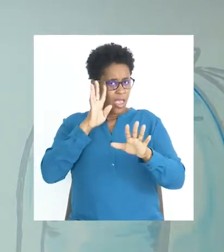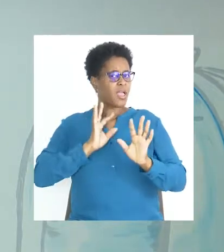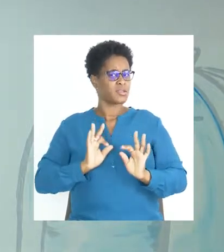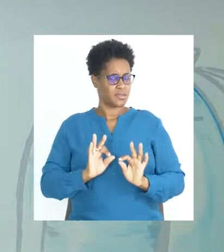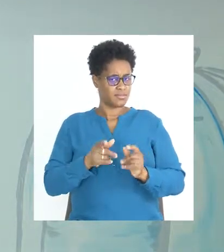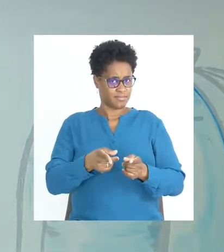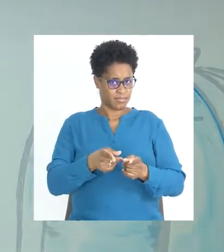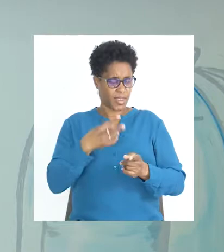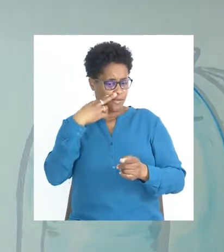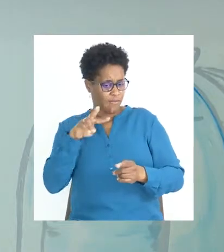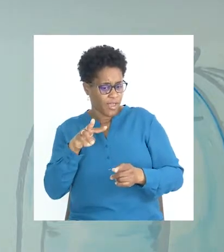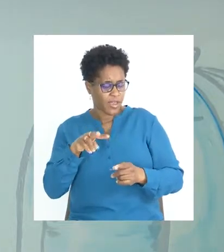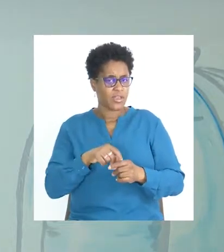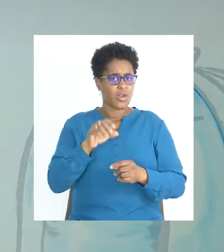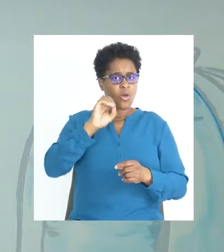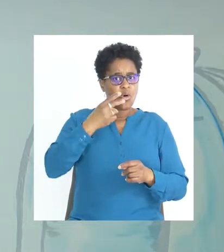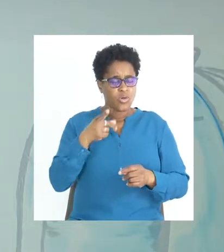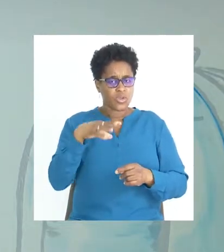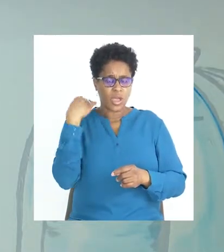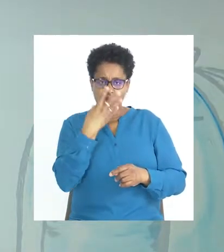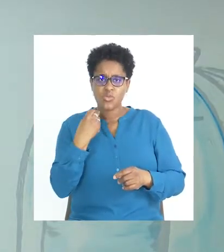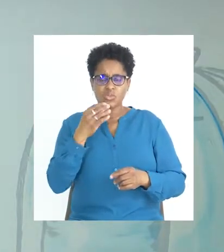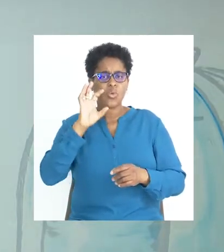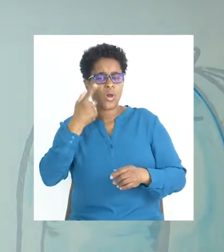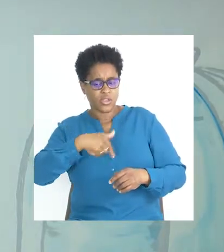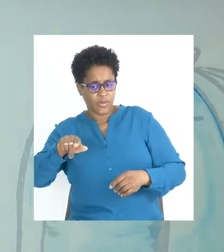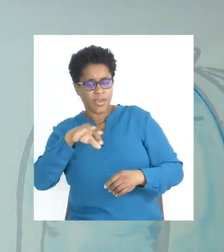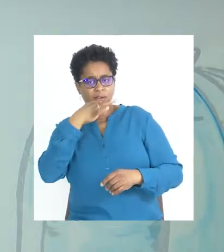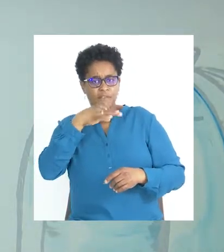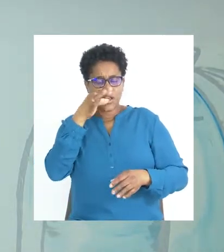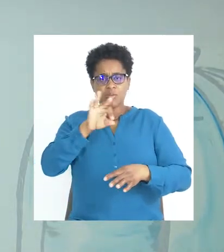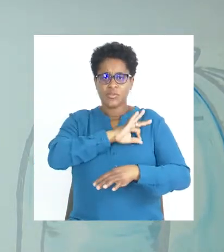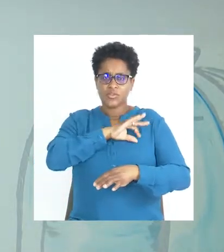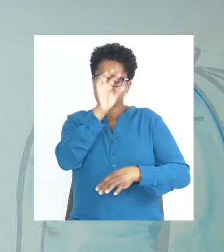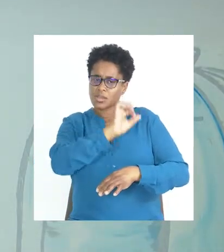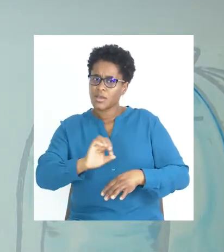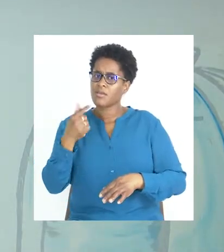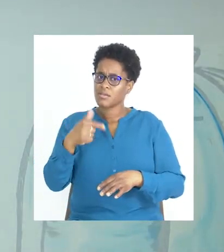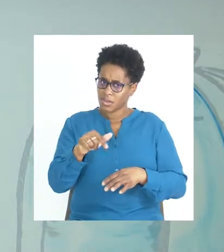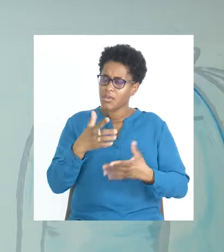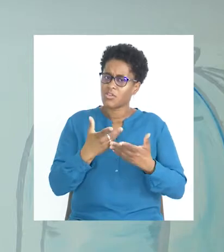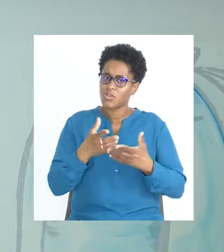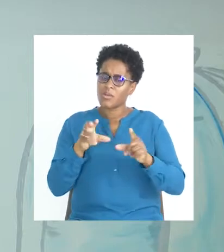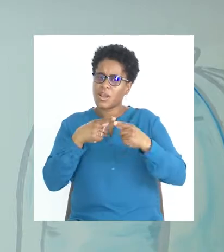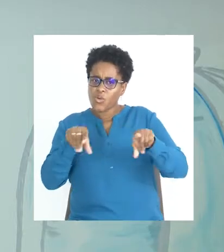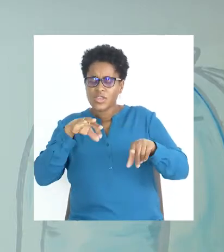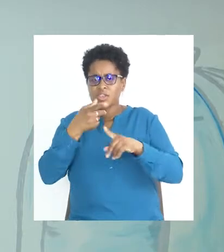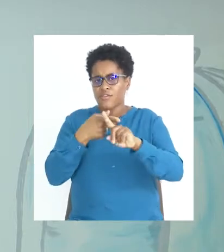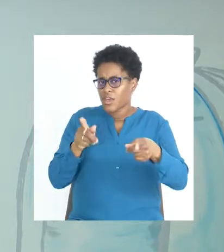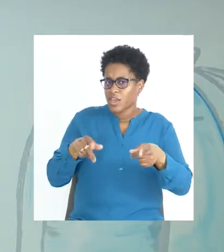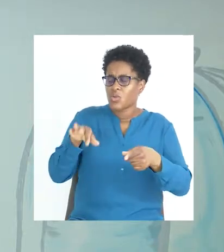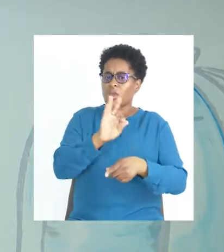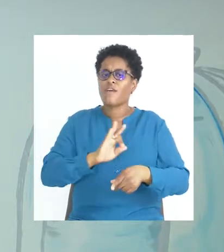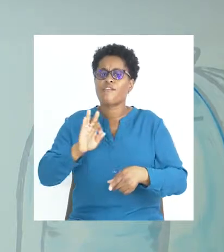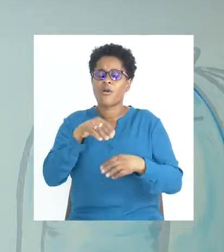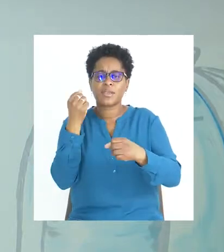assim, repara que o ex-aluno, ao direcionar para o seu professor, toma um pouco de cuidado, toma um nível diferente